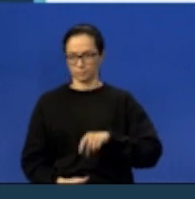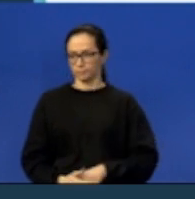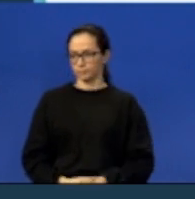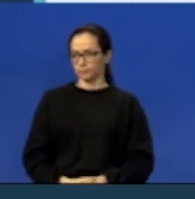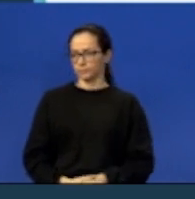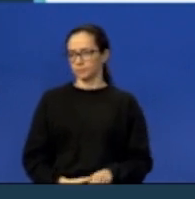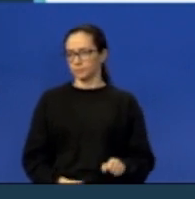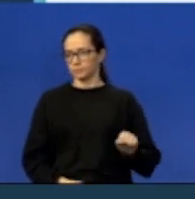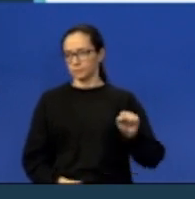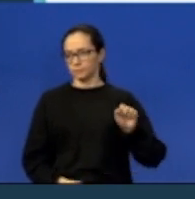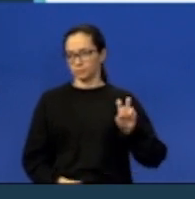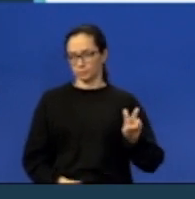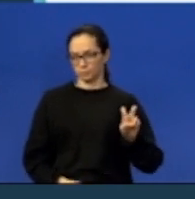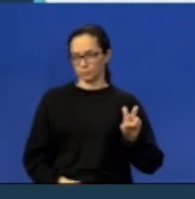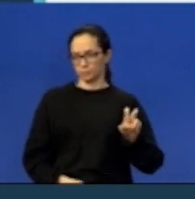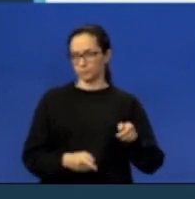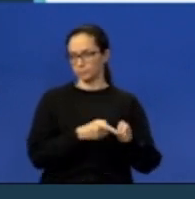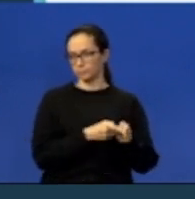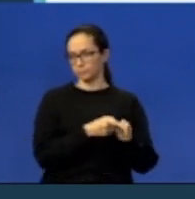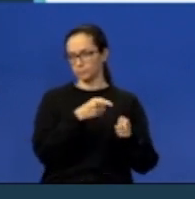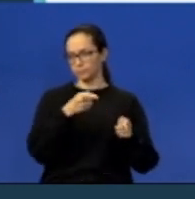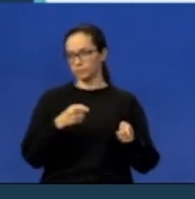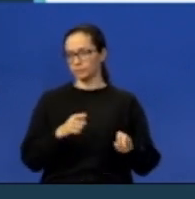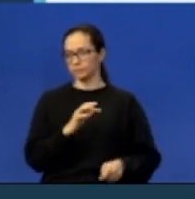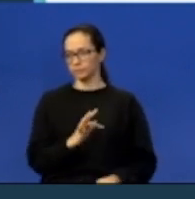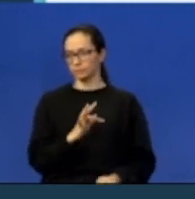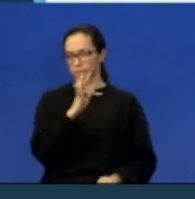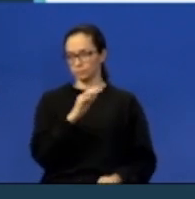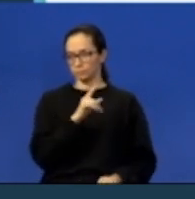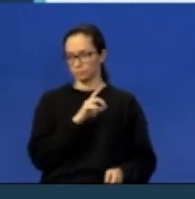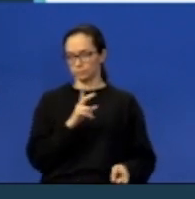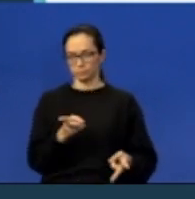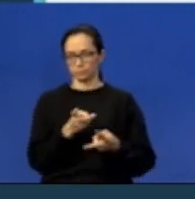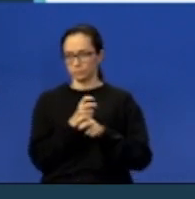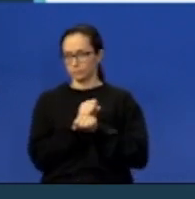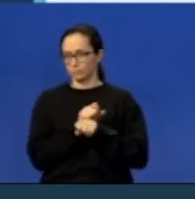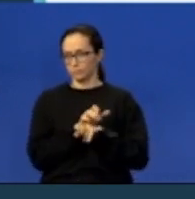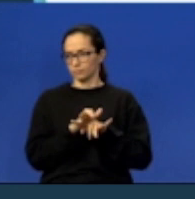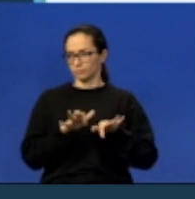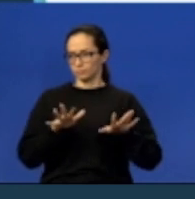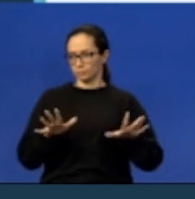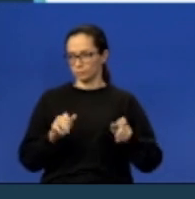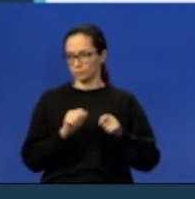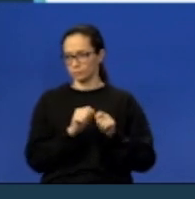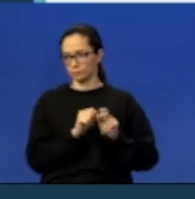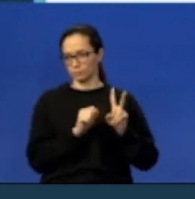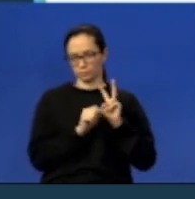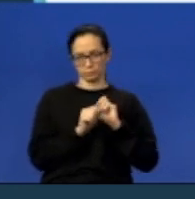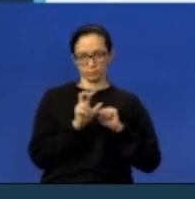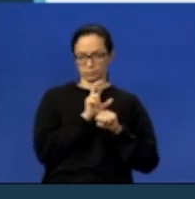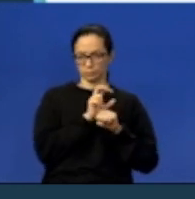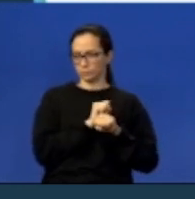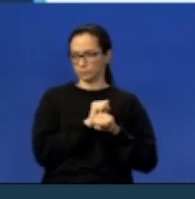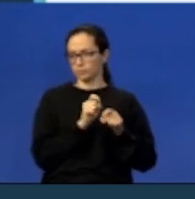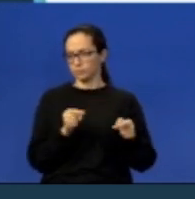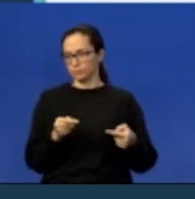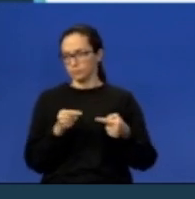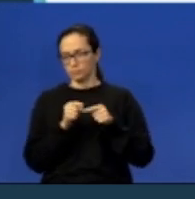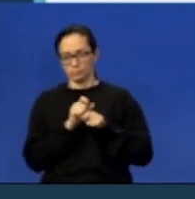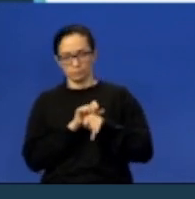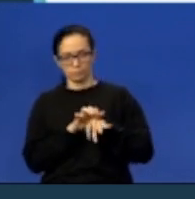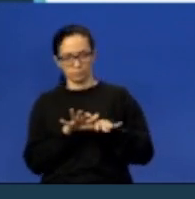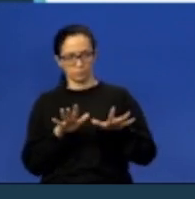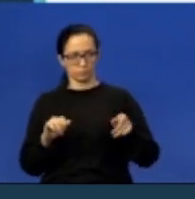relaxamento ventricular. E o item 5 diz respeito à onda T, que significa despolarização ventricular, ou seja, relaxamento